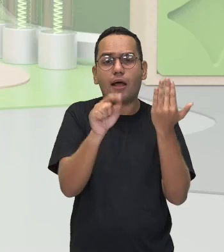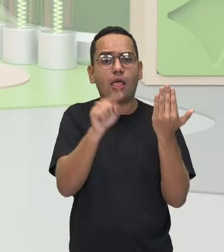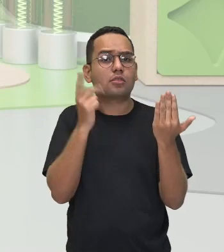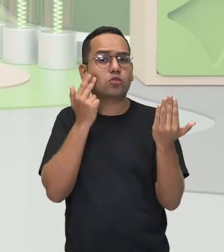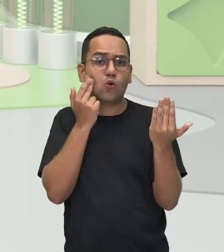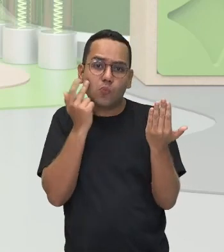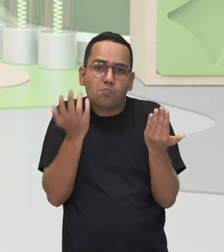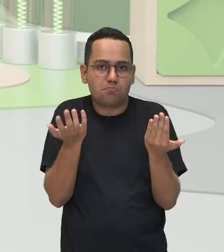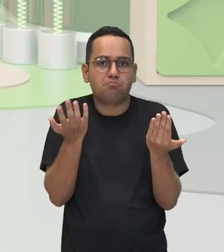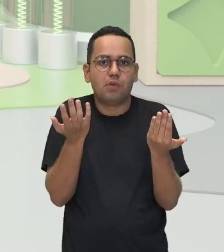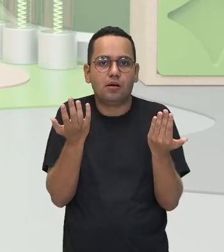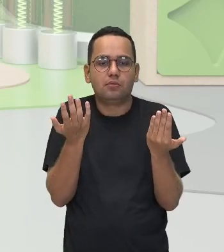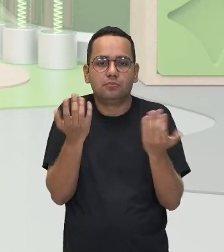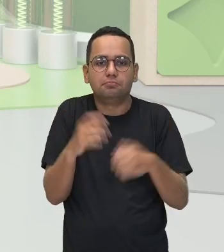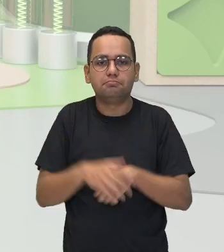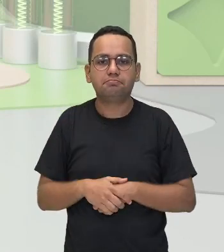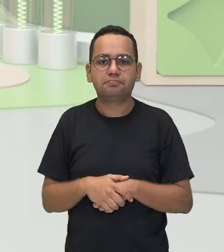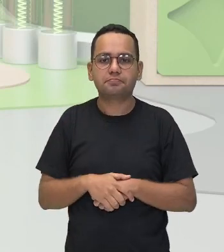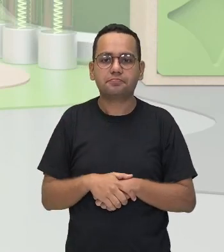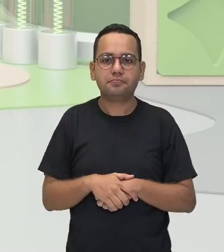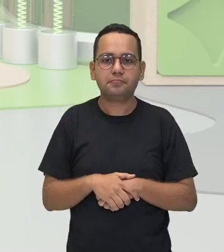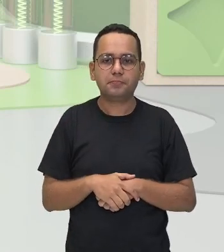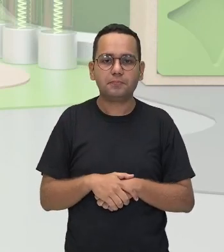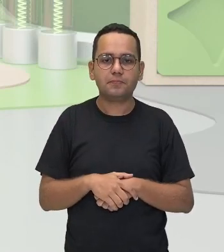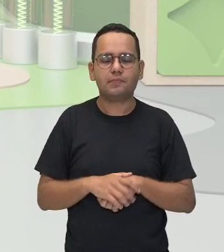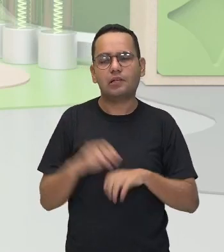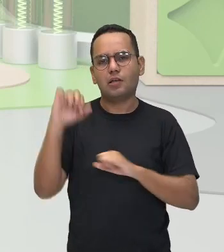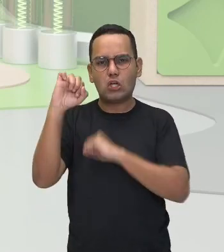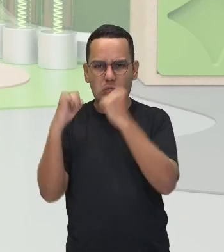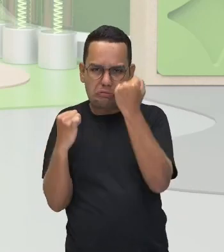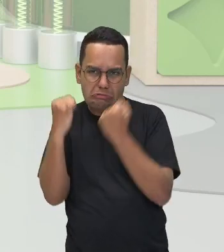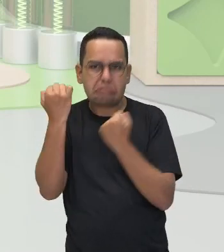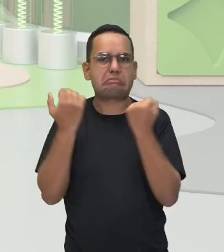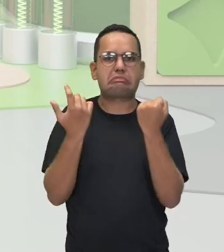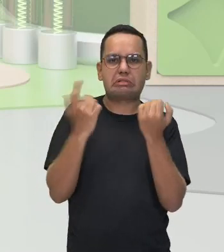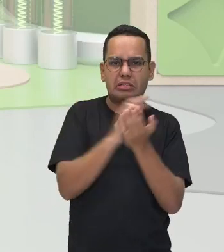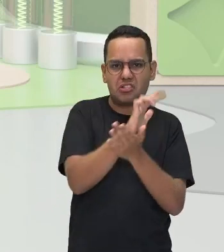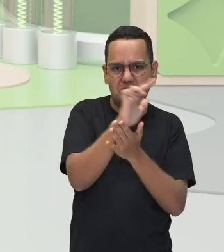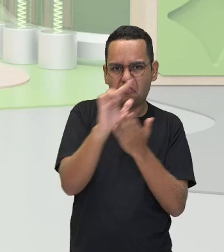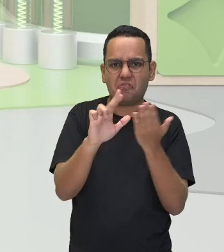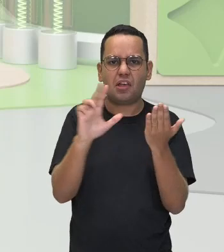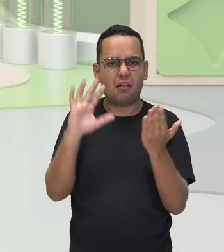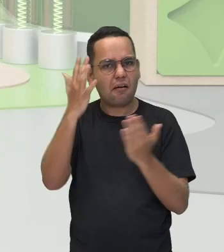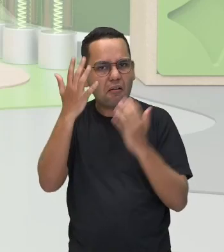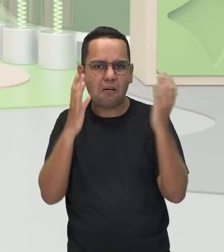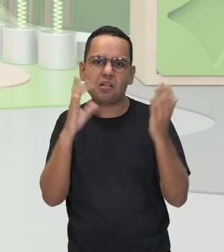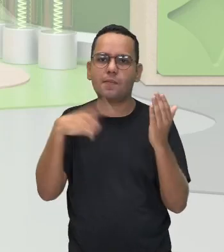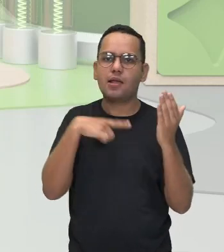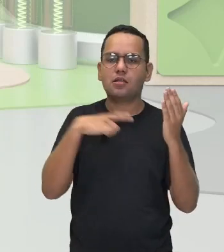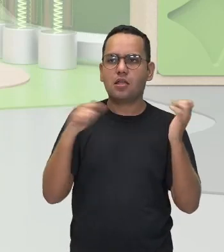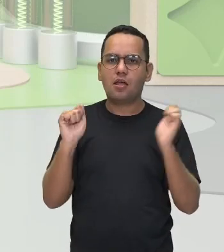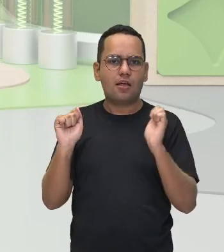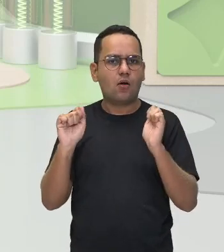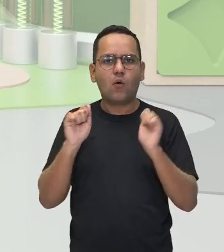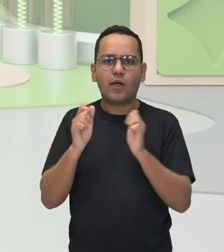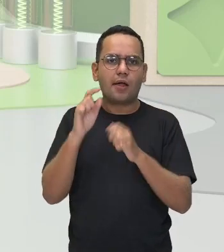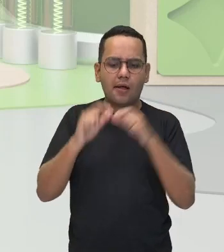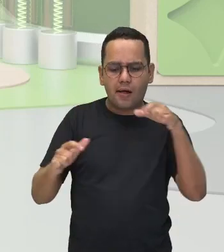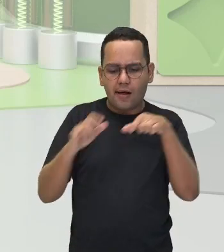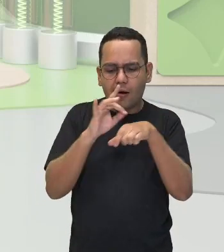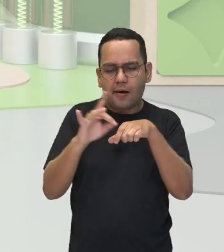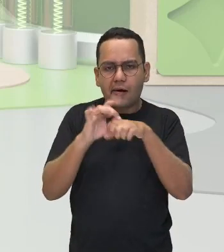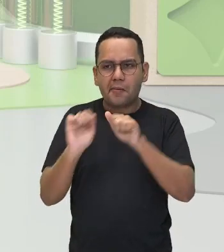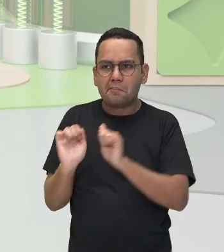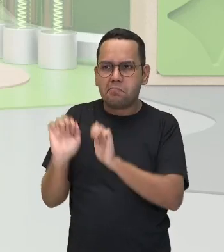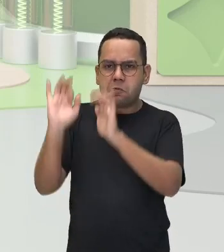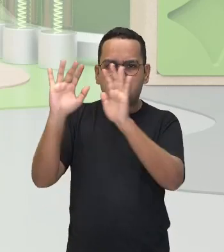de carros e emissões industriais resultou em densa nuvem de poluição. Então, foi um momento, ali